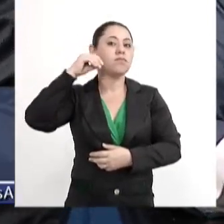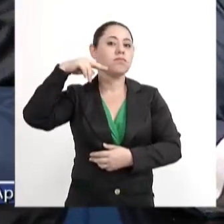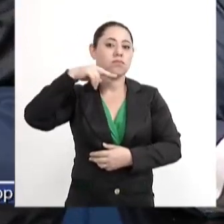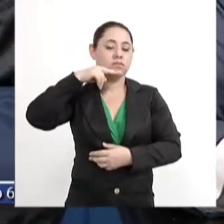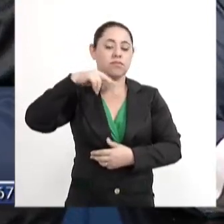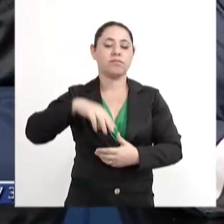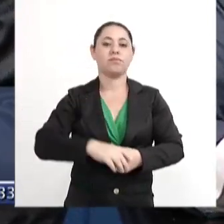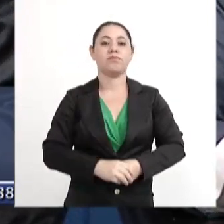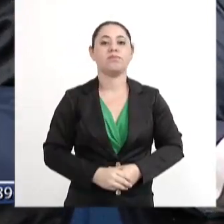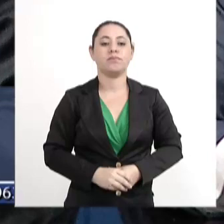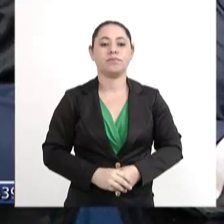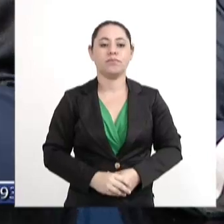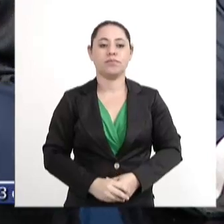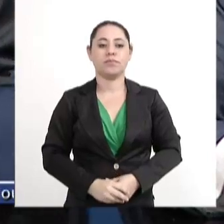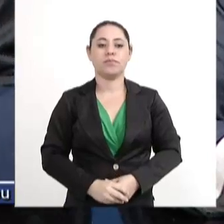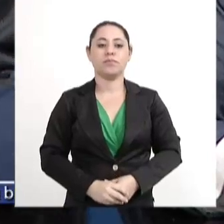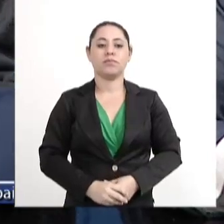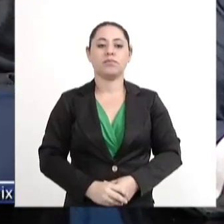Matos.